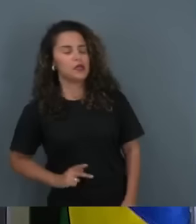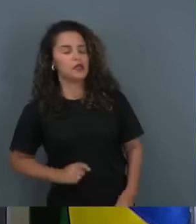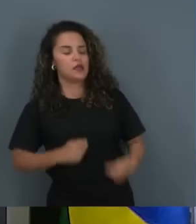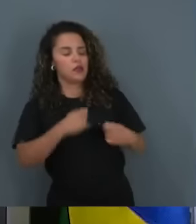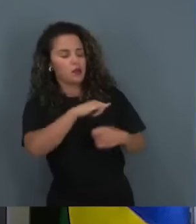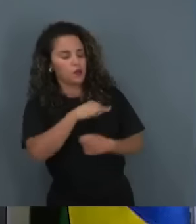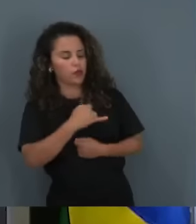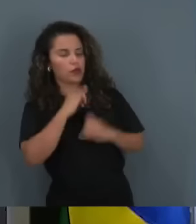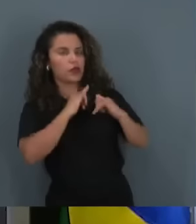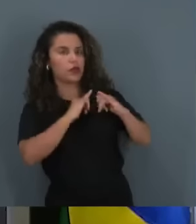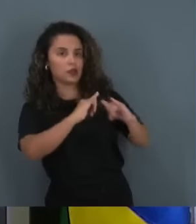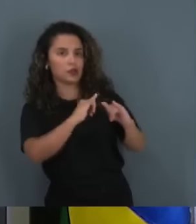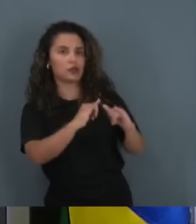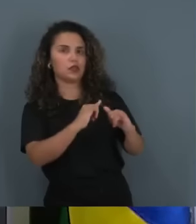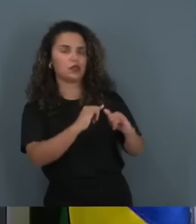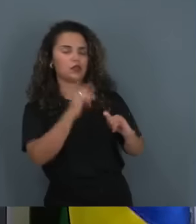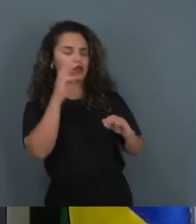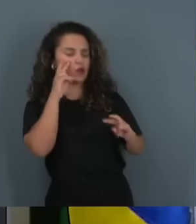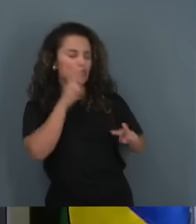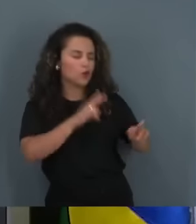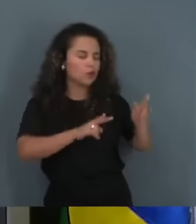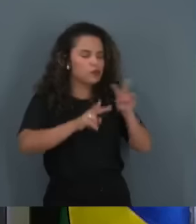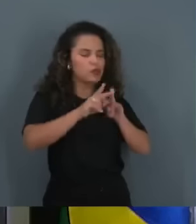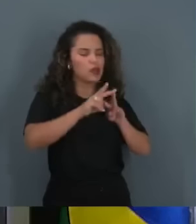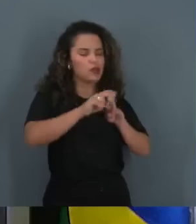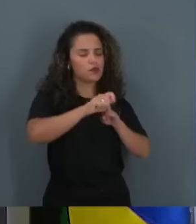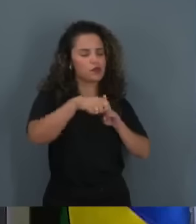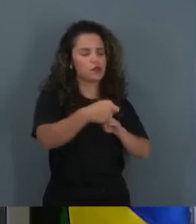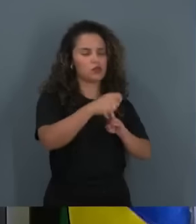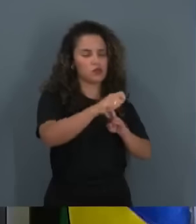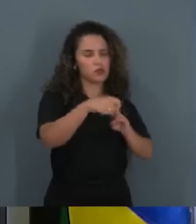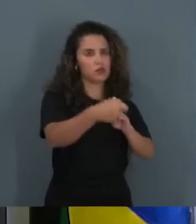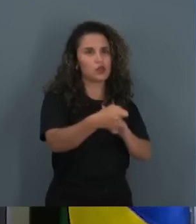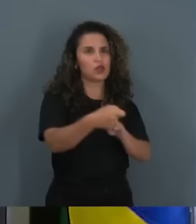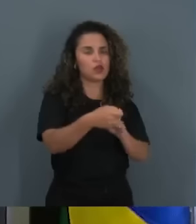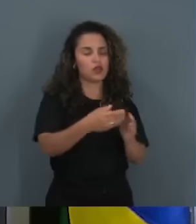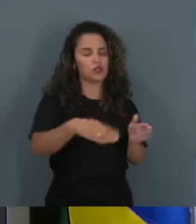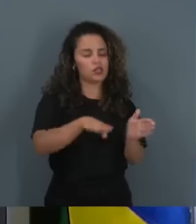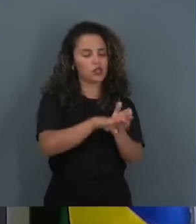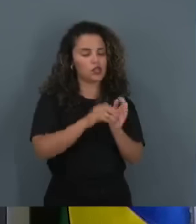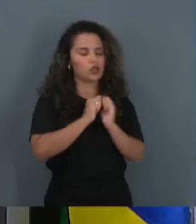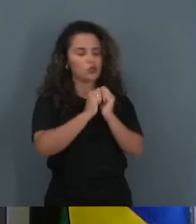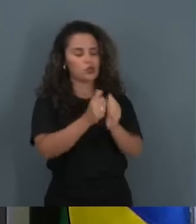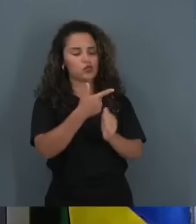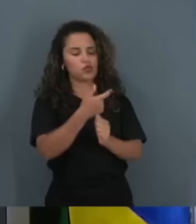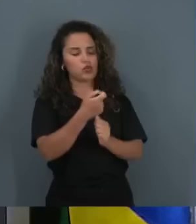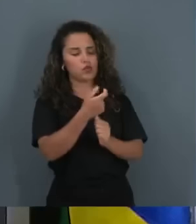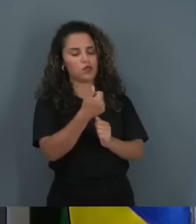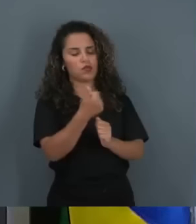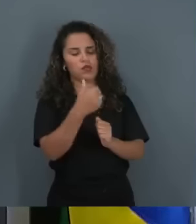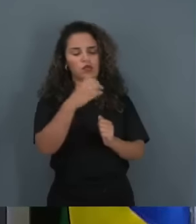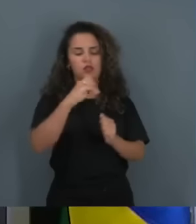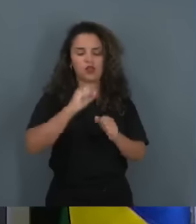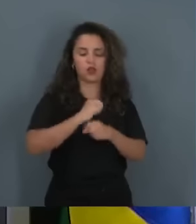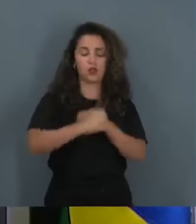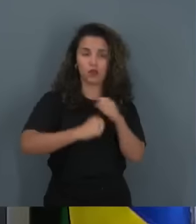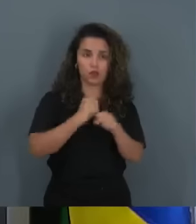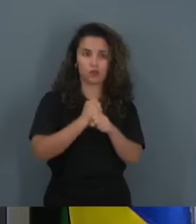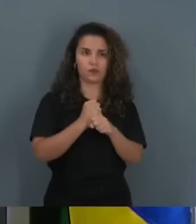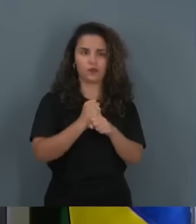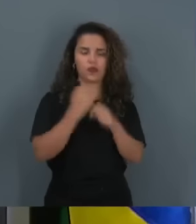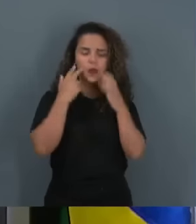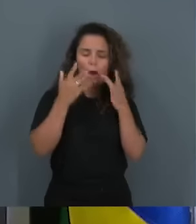você sabe que eu observo muitos sinais, né? Nós chegamos juntos aqui em 2019 e eu observo muitos